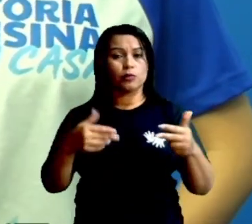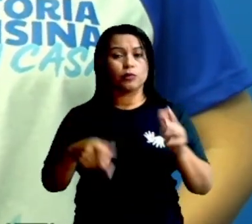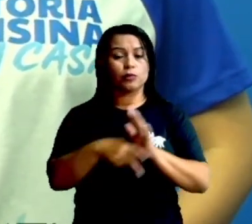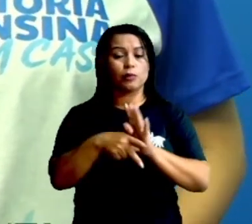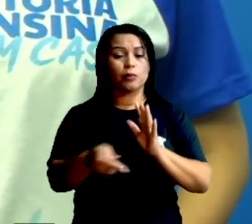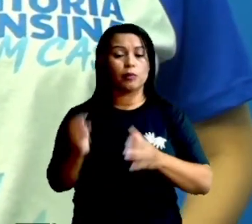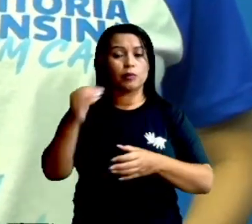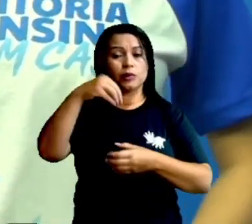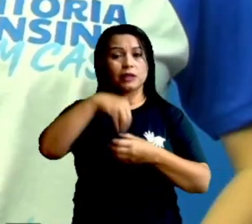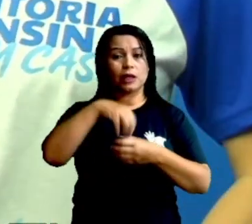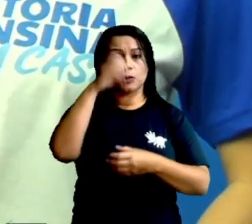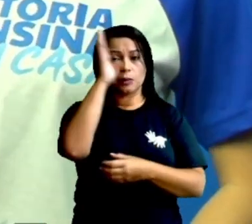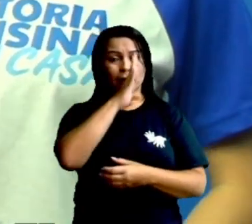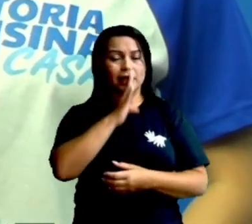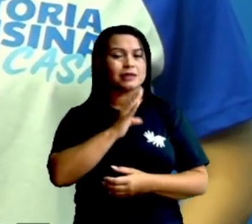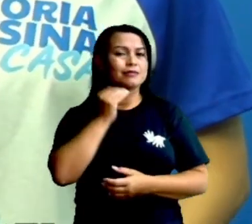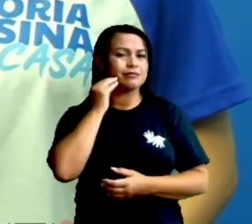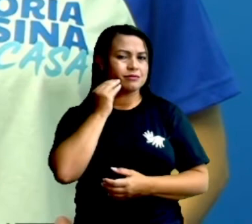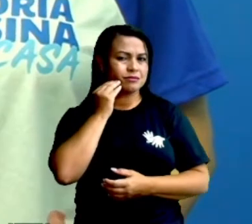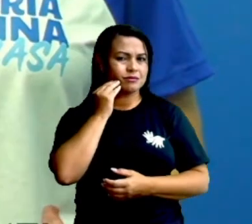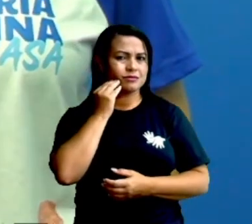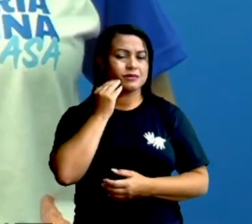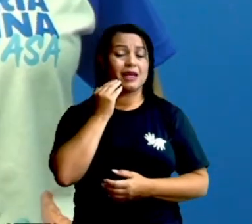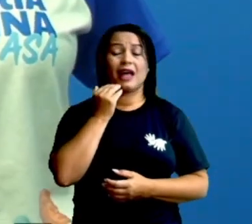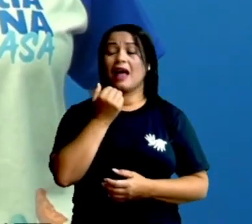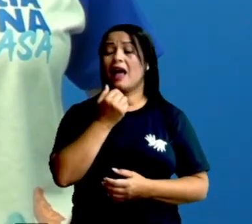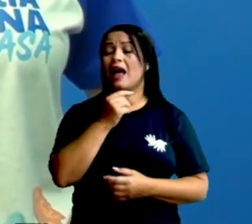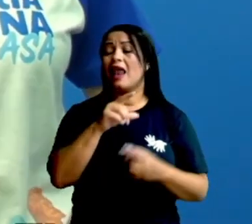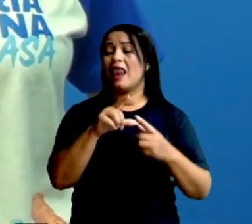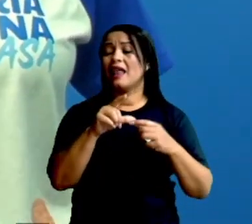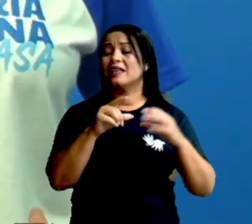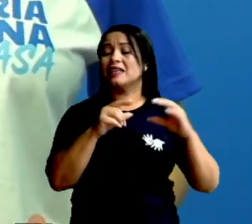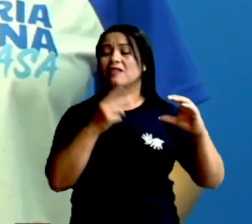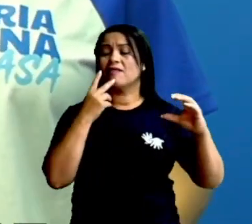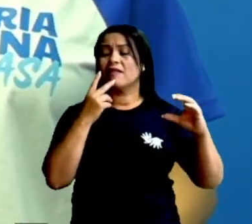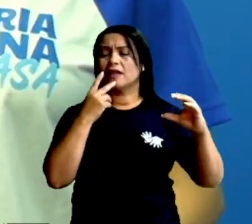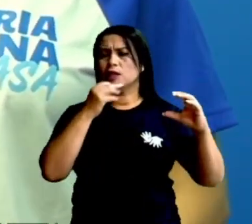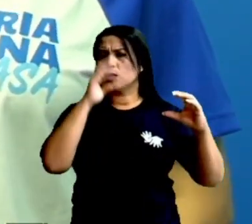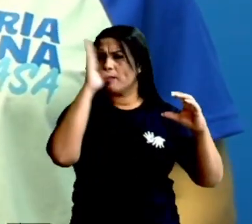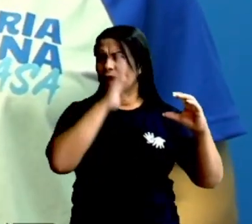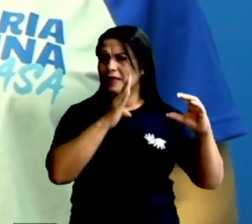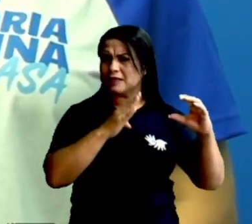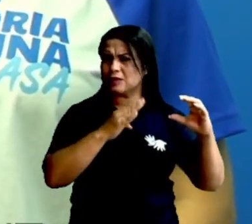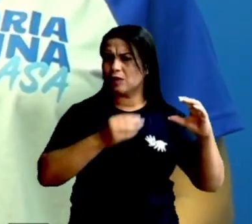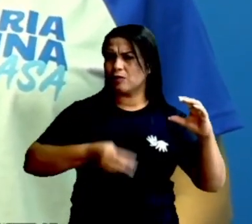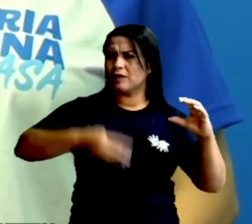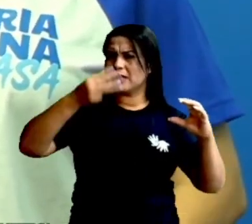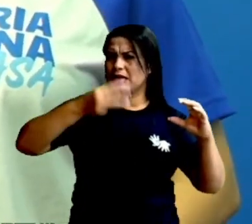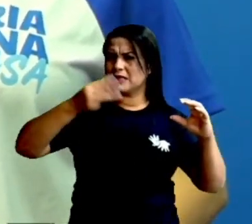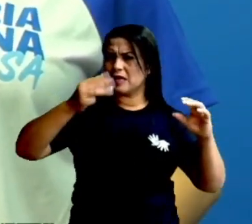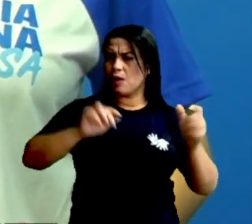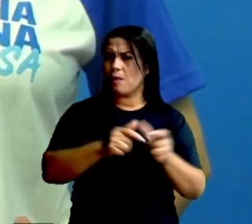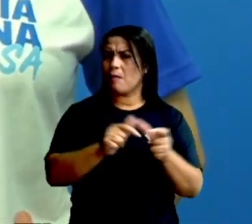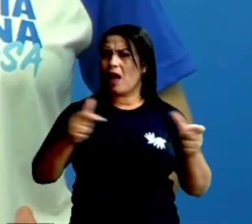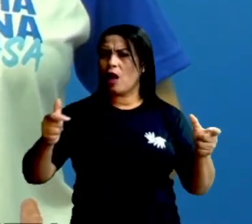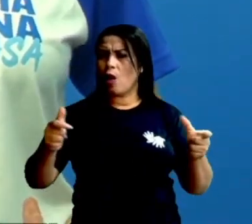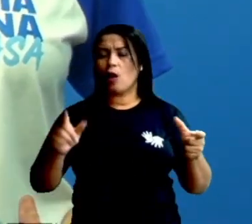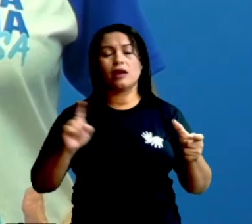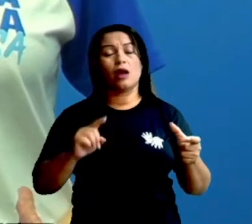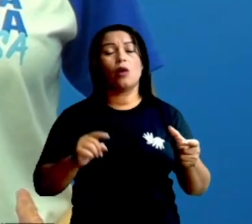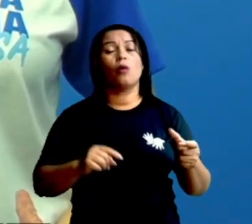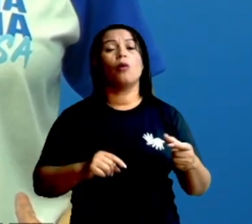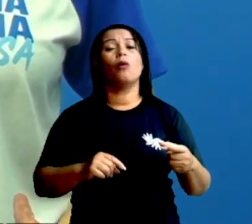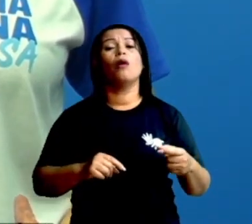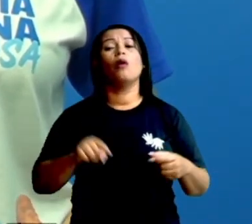né? Porque a letra C está totalmente errada quando diz que o Brasil se tornou o terceiro maior produtor. Não, o Brasil se tornou o